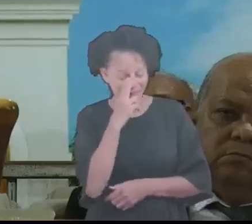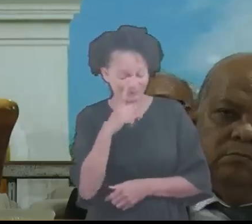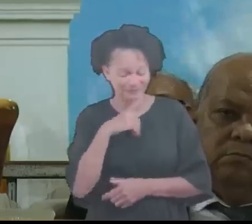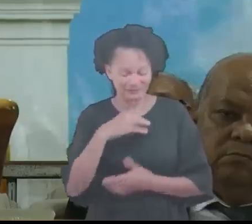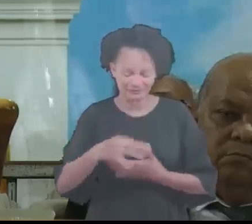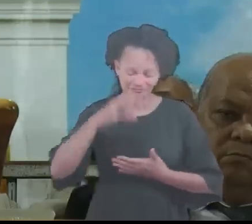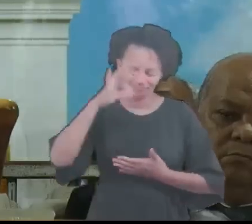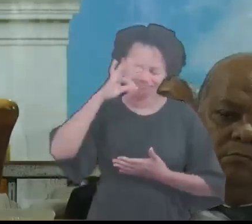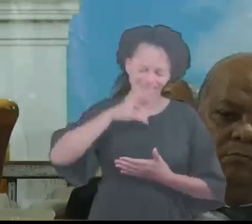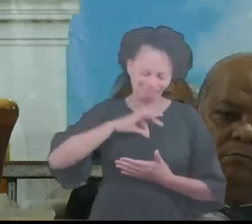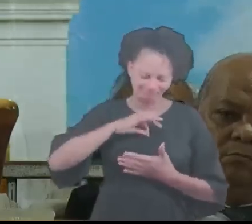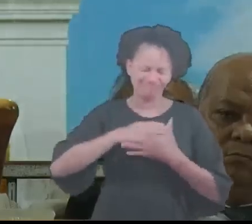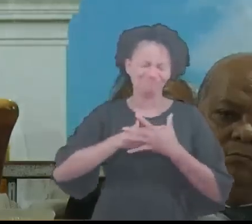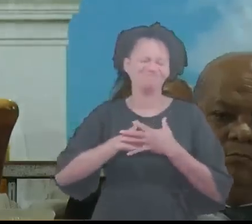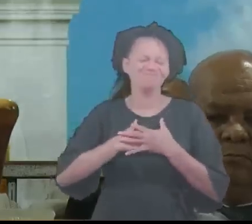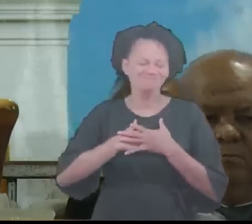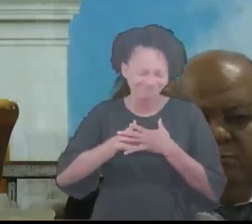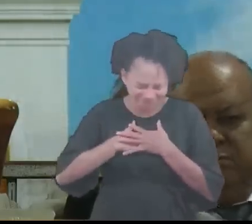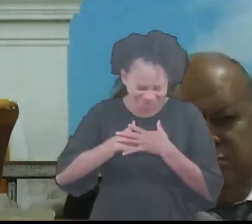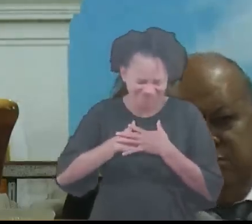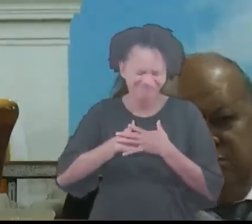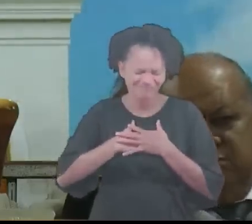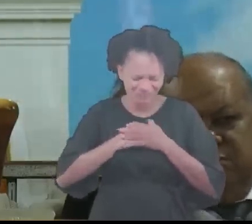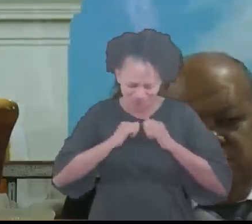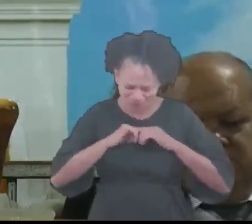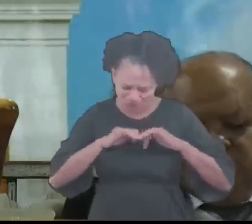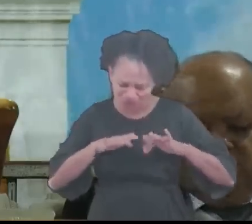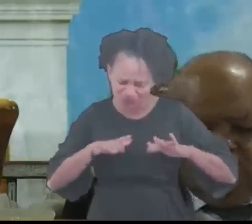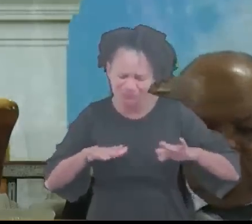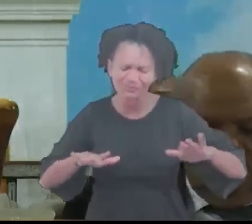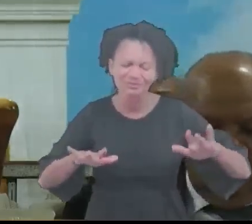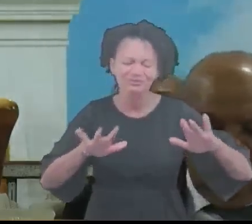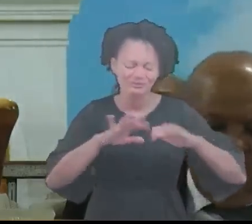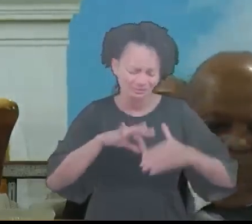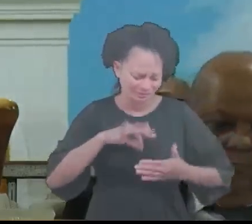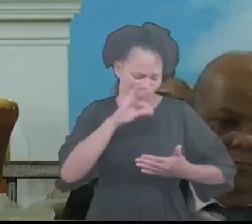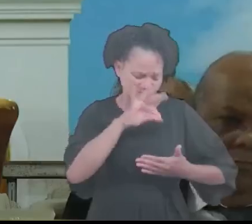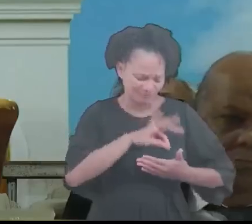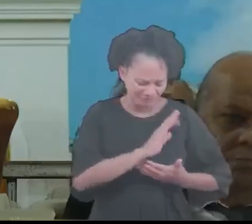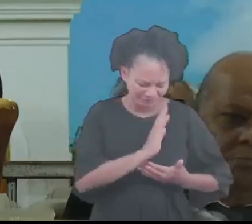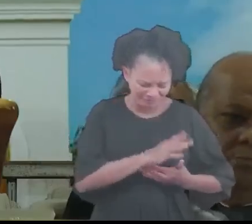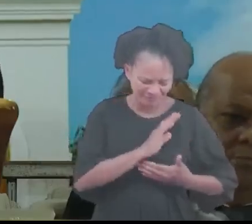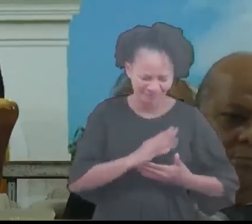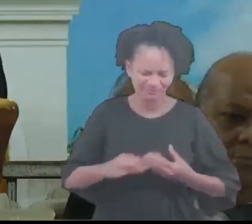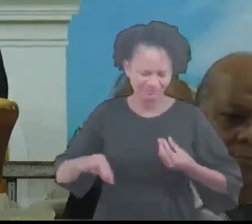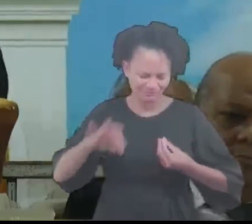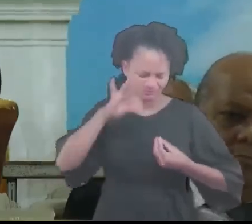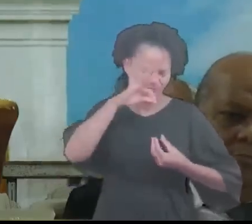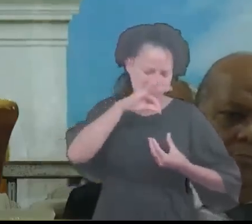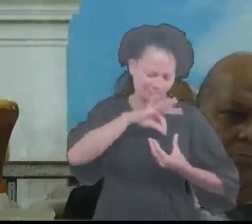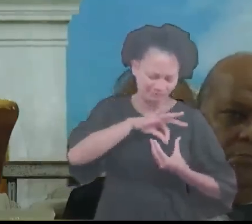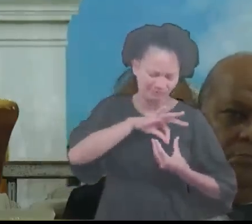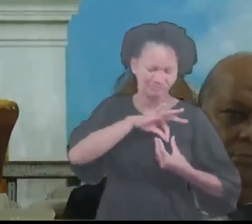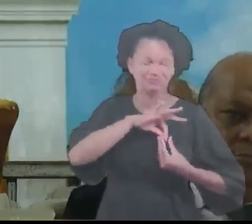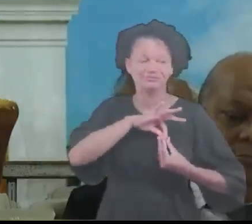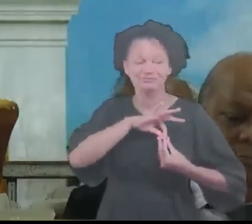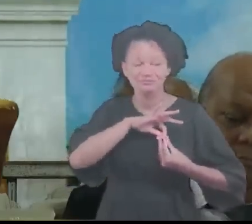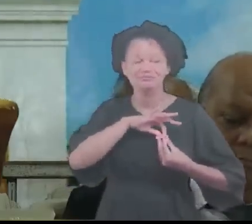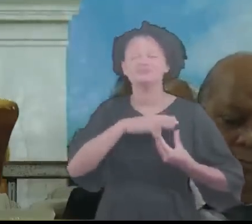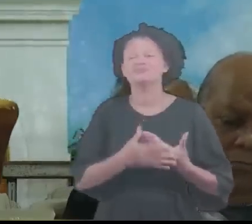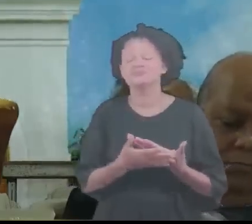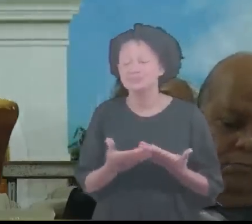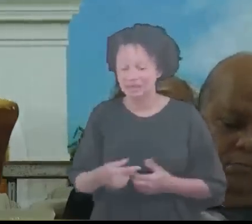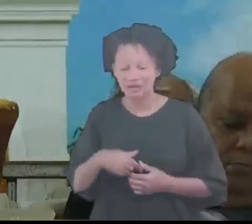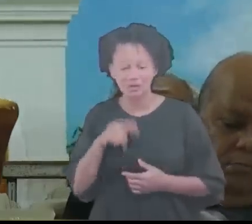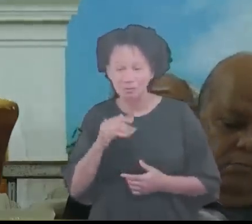de mirra dentro do seio, dentro do coração, dentro da vida. E ele não disse passeará. Ela não